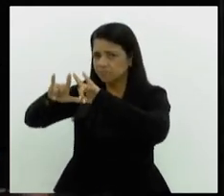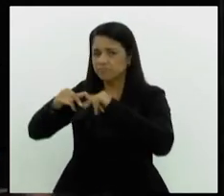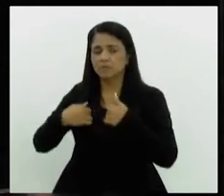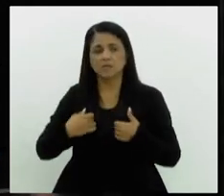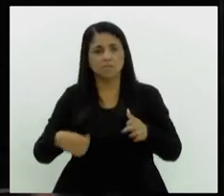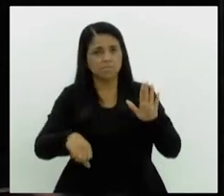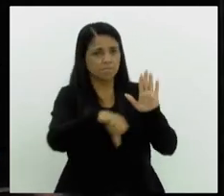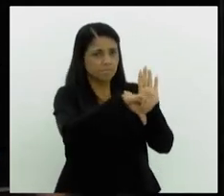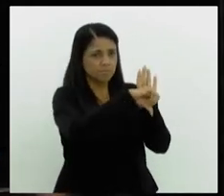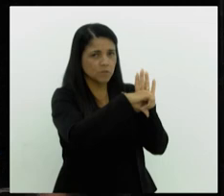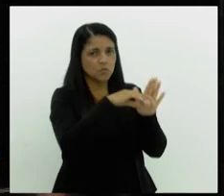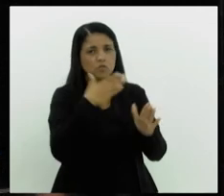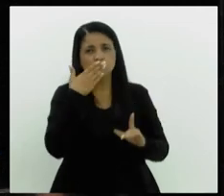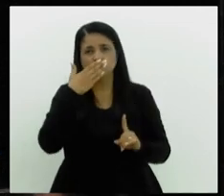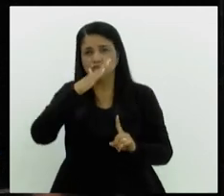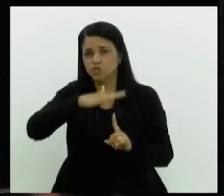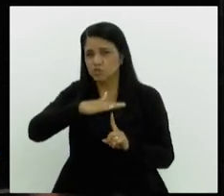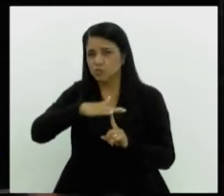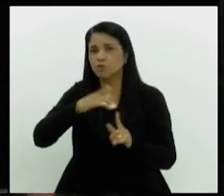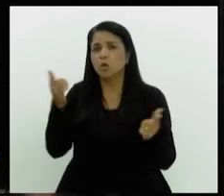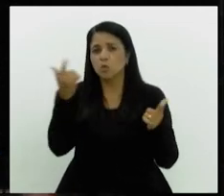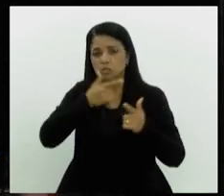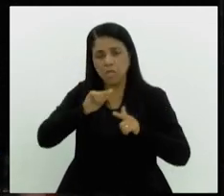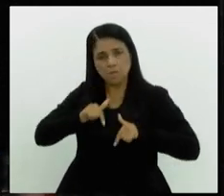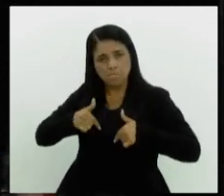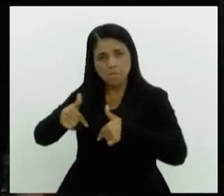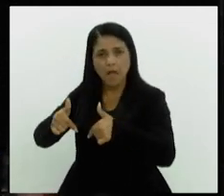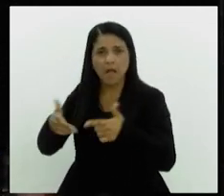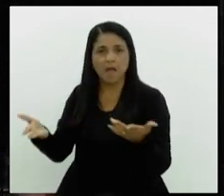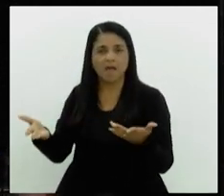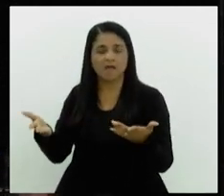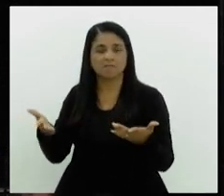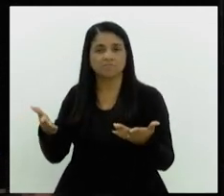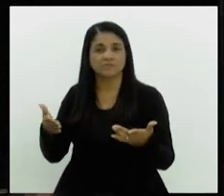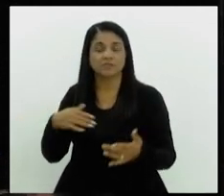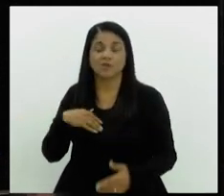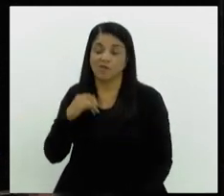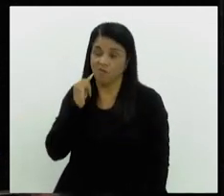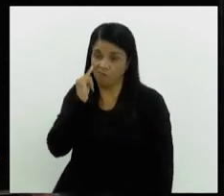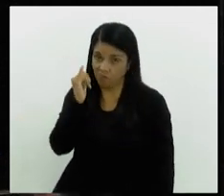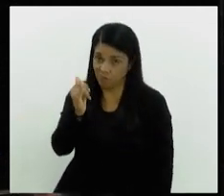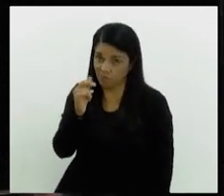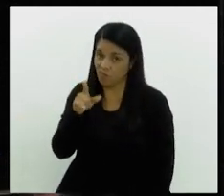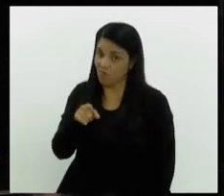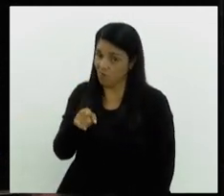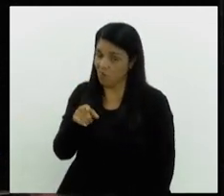qualquer tipo de criminoso. E eles disseram, isso não vai dar certo.